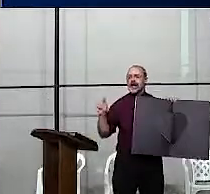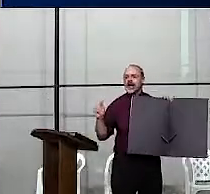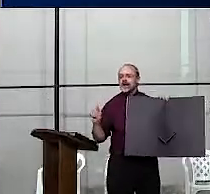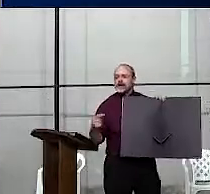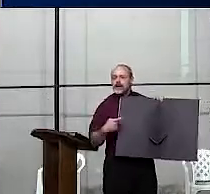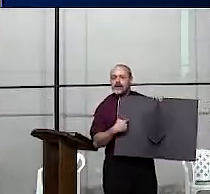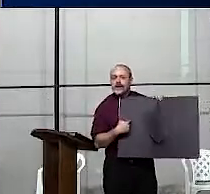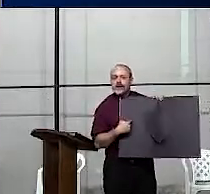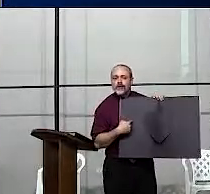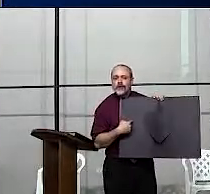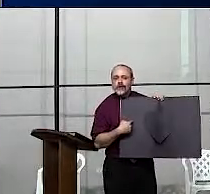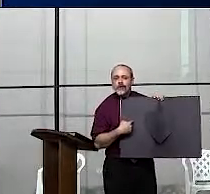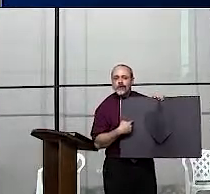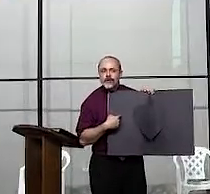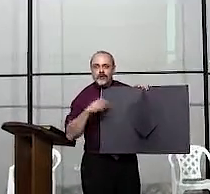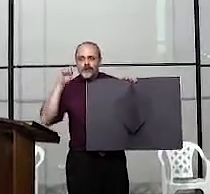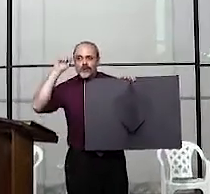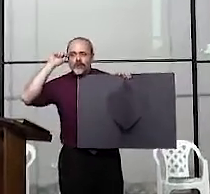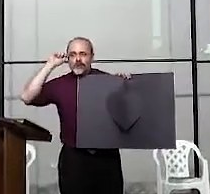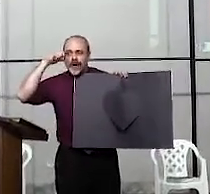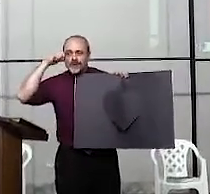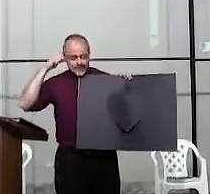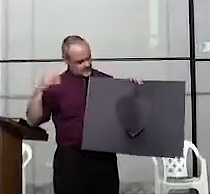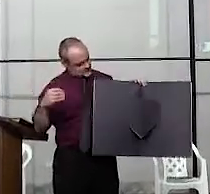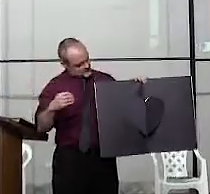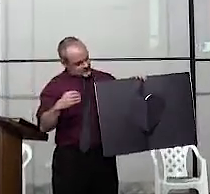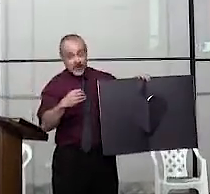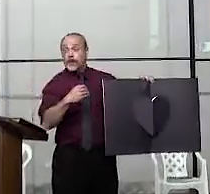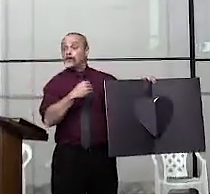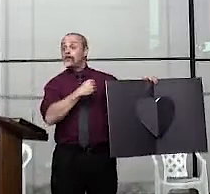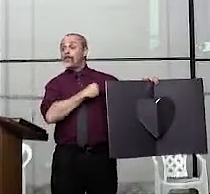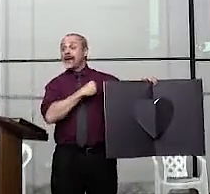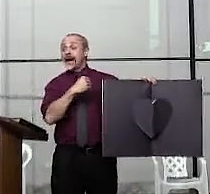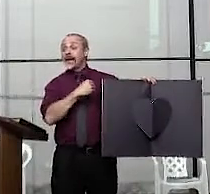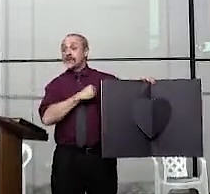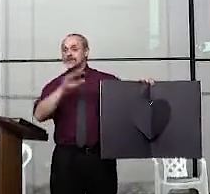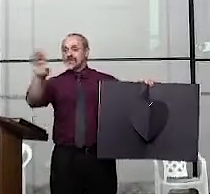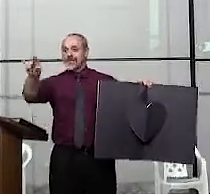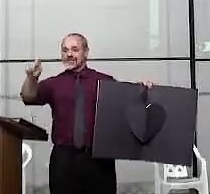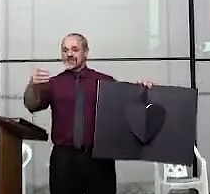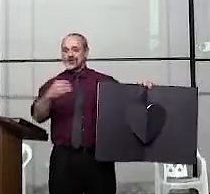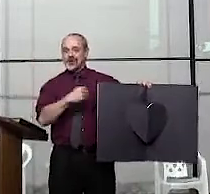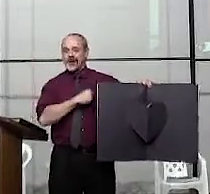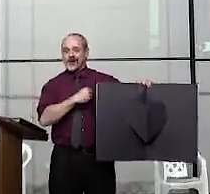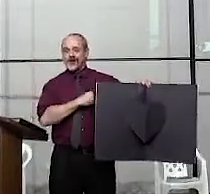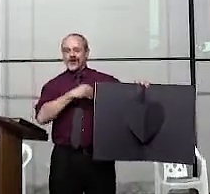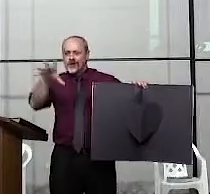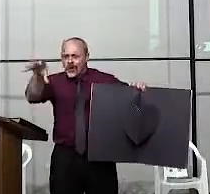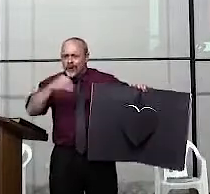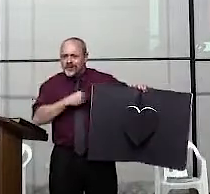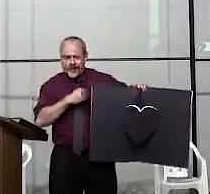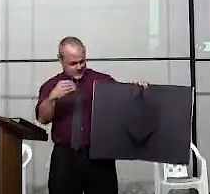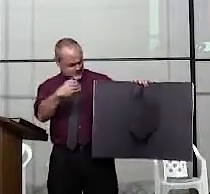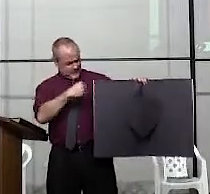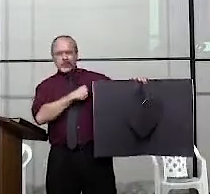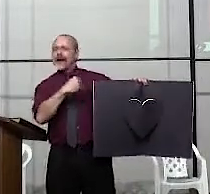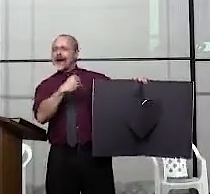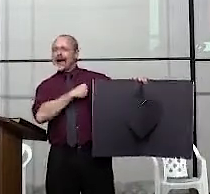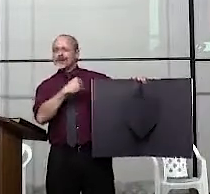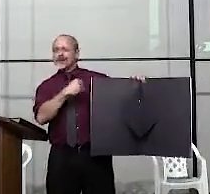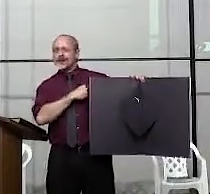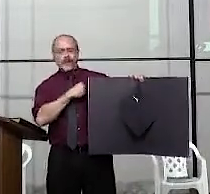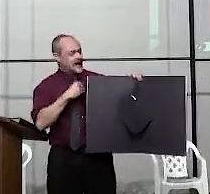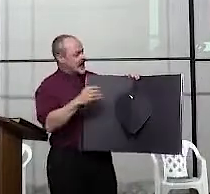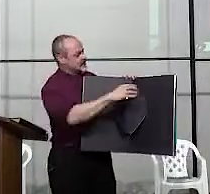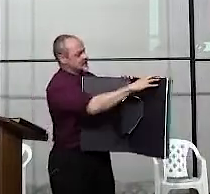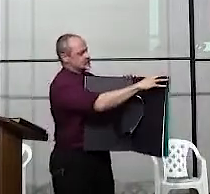O que é? Preto? Pecado. Sinaliza junto comigo. Copia de mim.